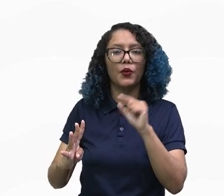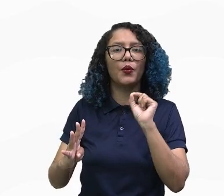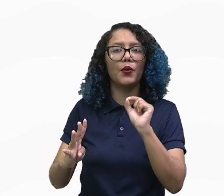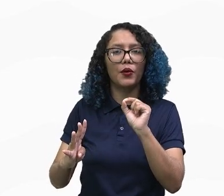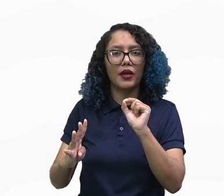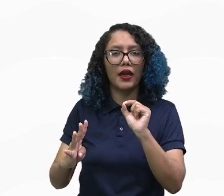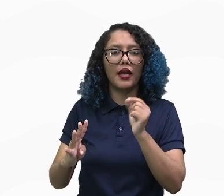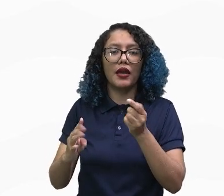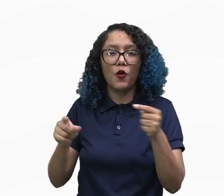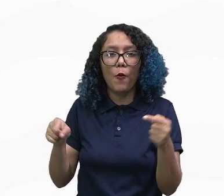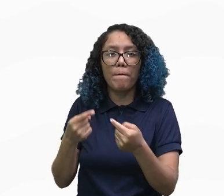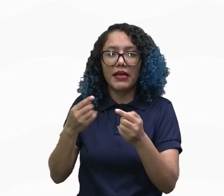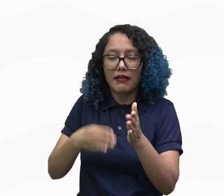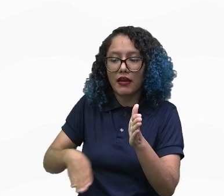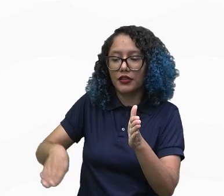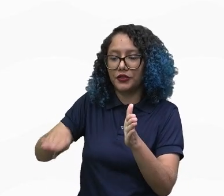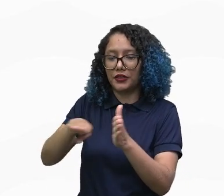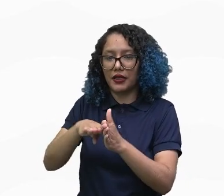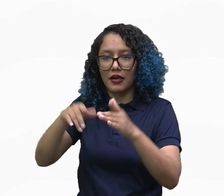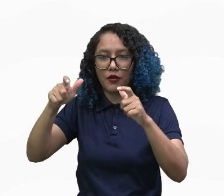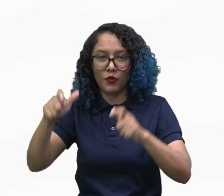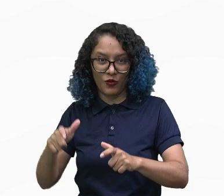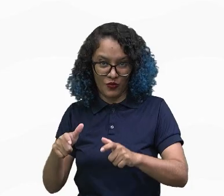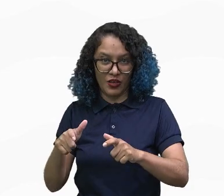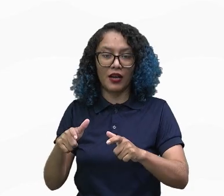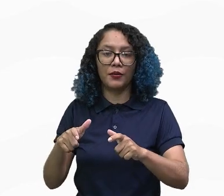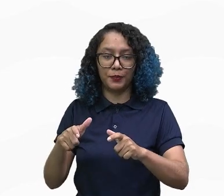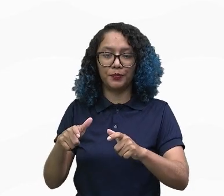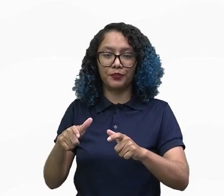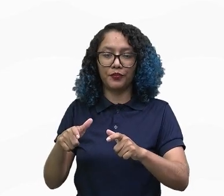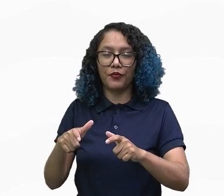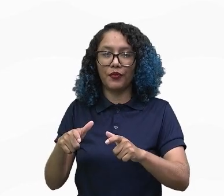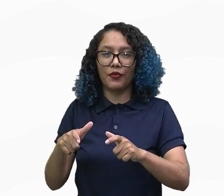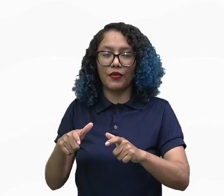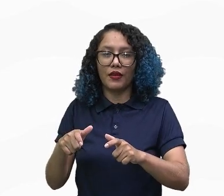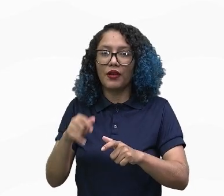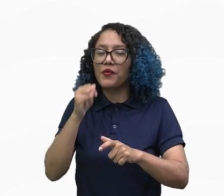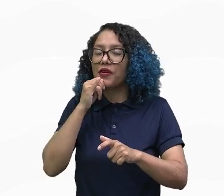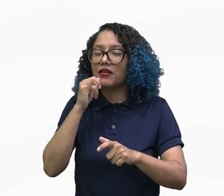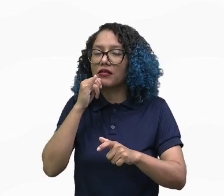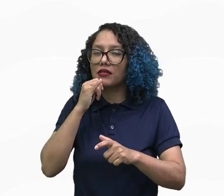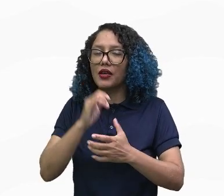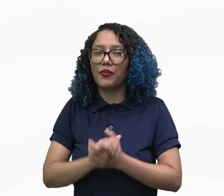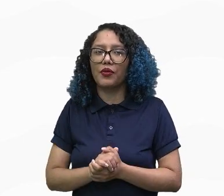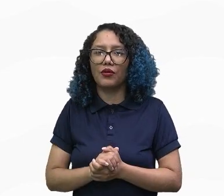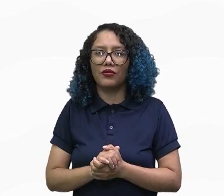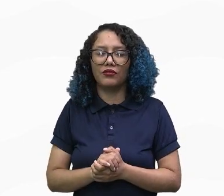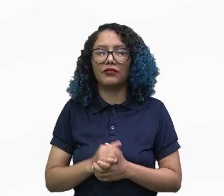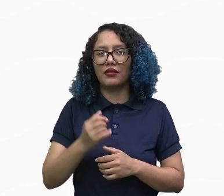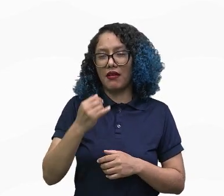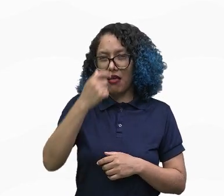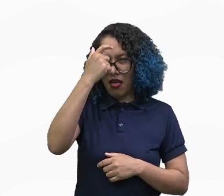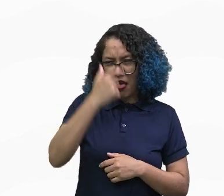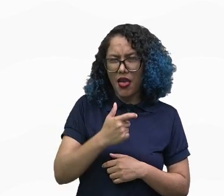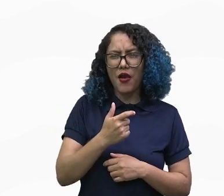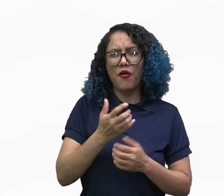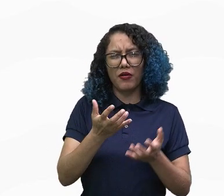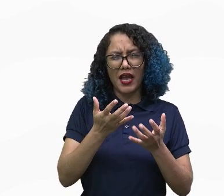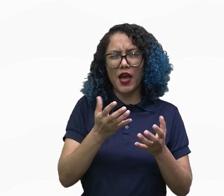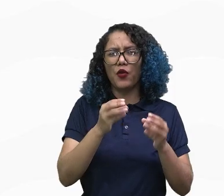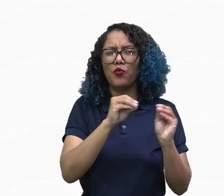estivesse chegando naquele local. Eu quero sair aqui do Brasil e quero ir para